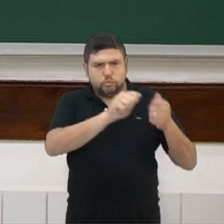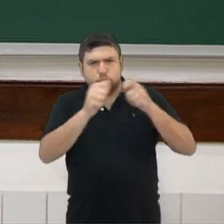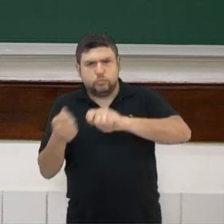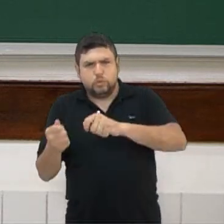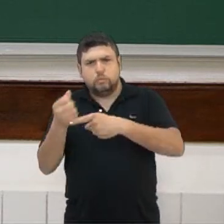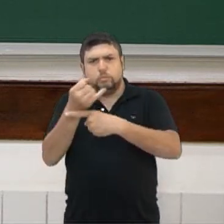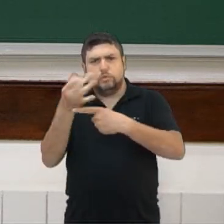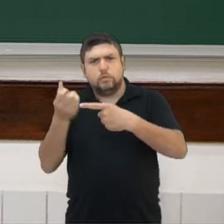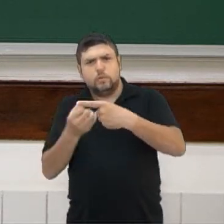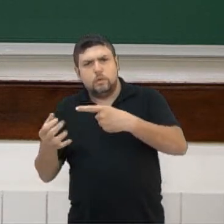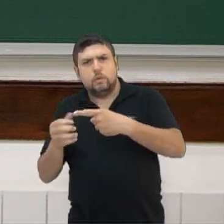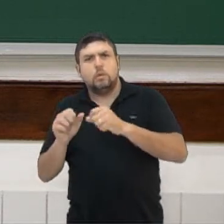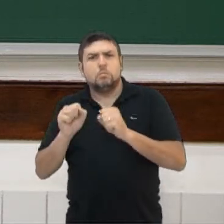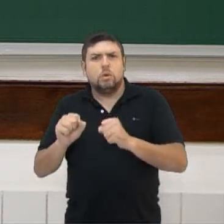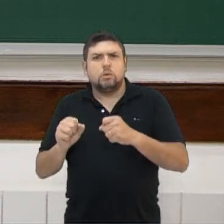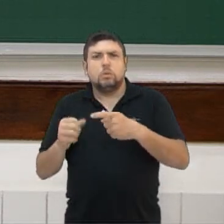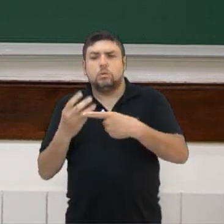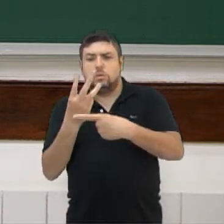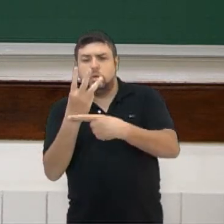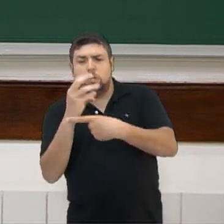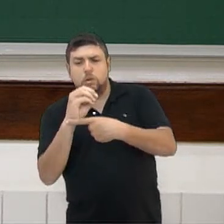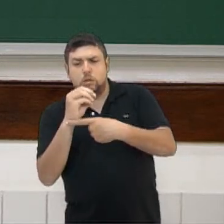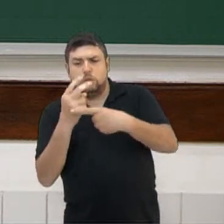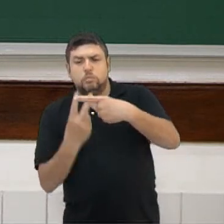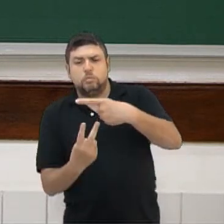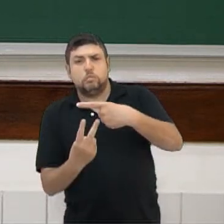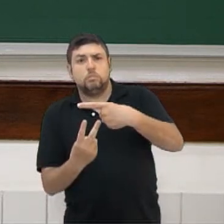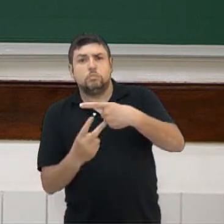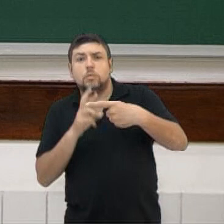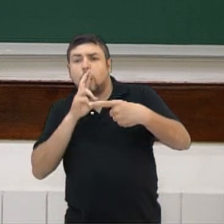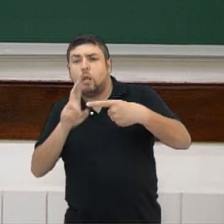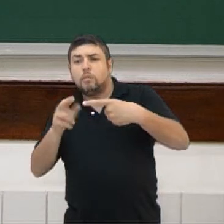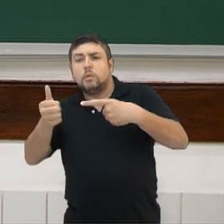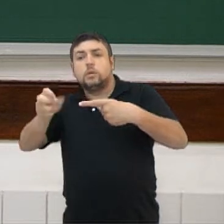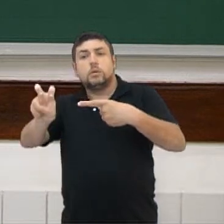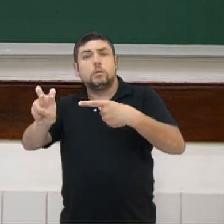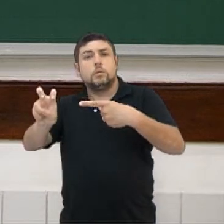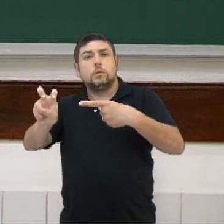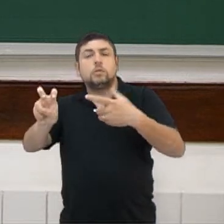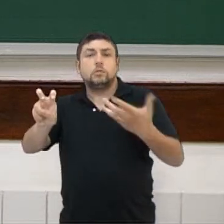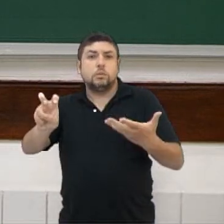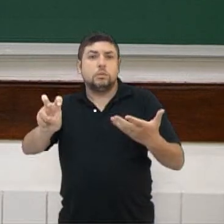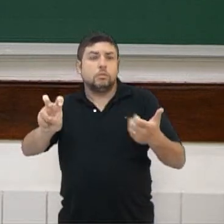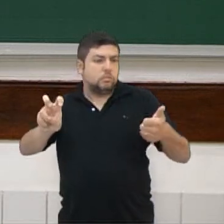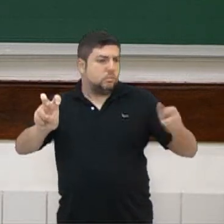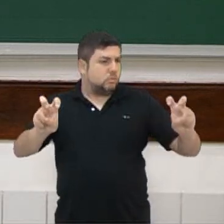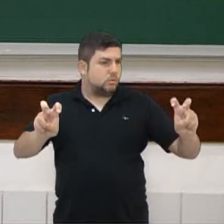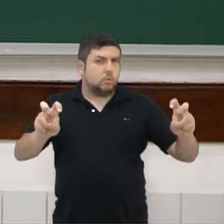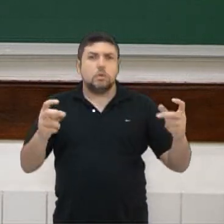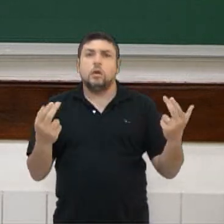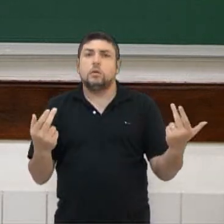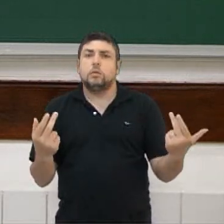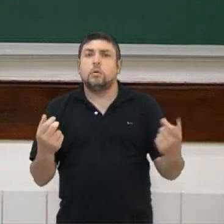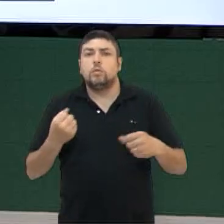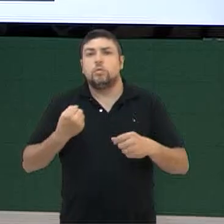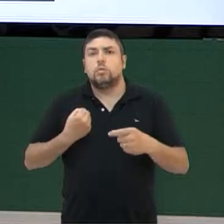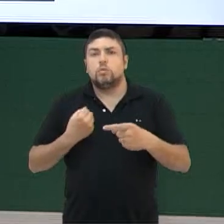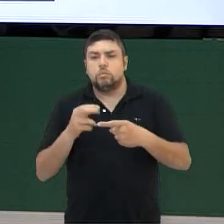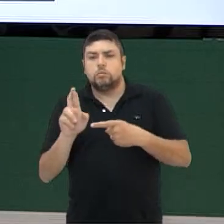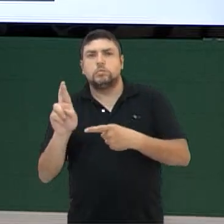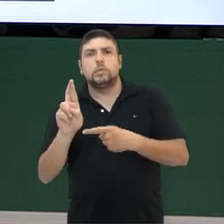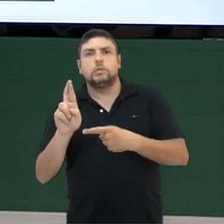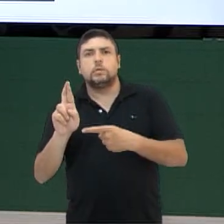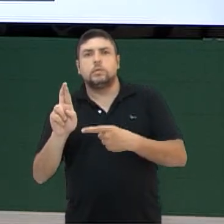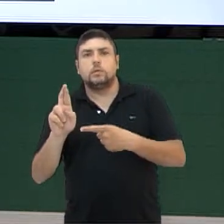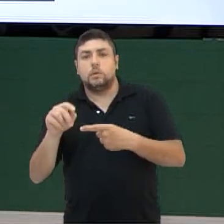por exemplo, 30 dividido por 2, não é 15? Então, o 15 também é um número racional, porque embora ele não esteja aqui